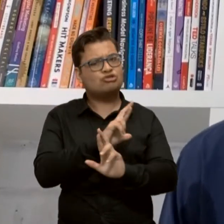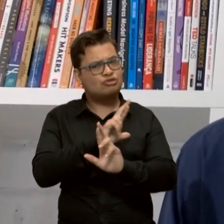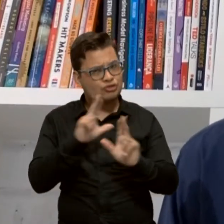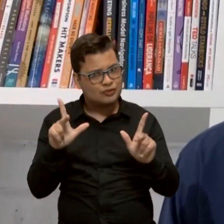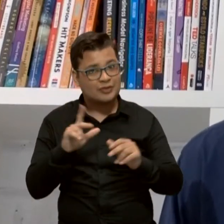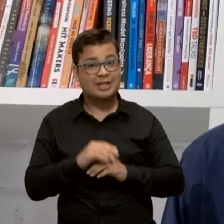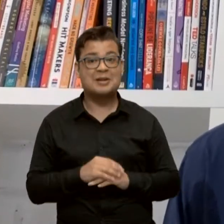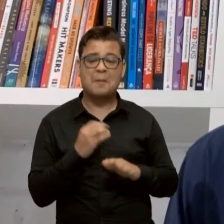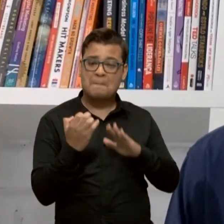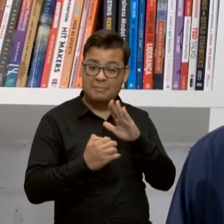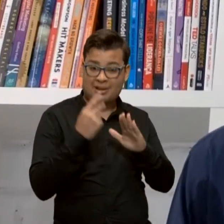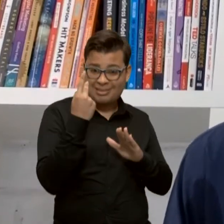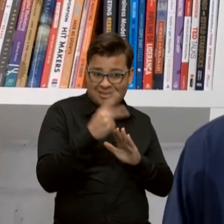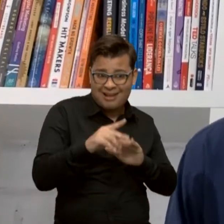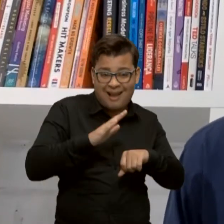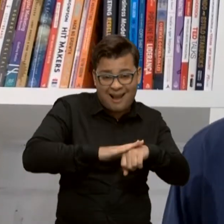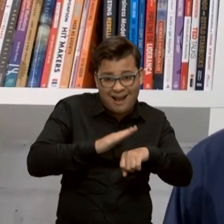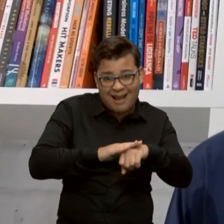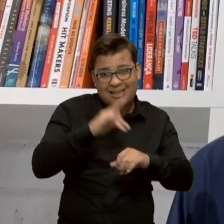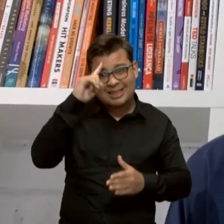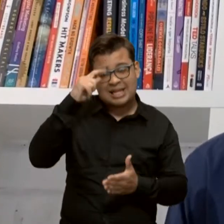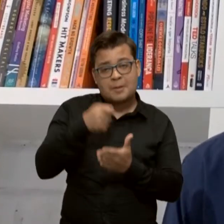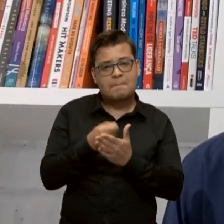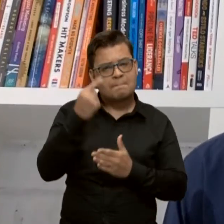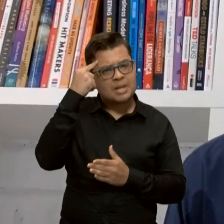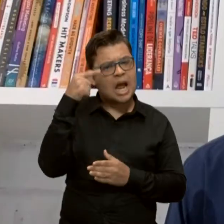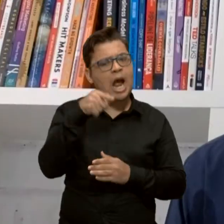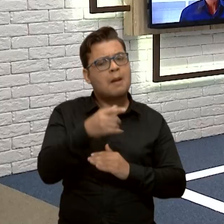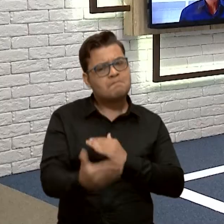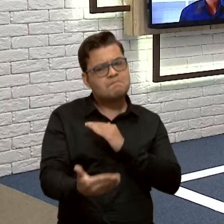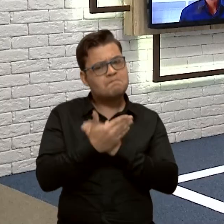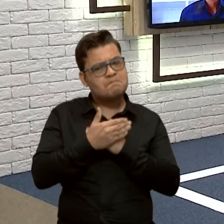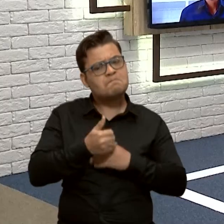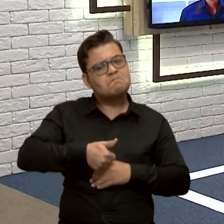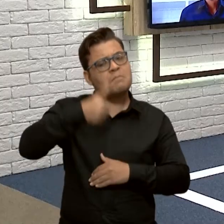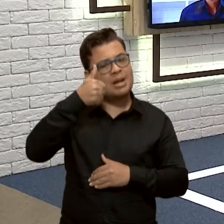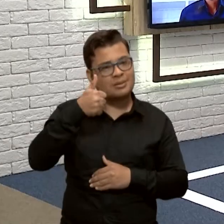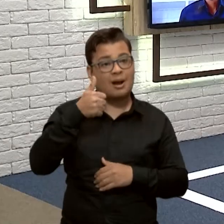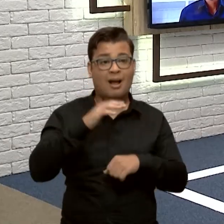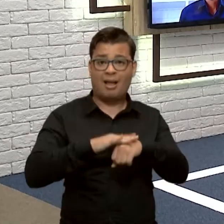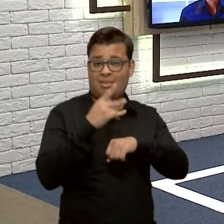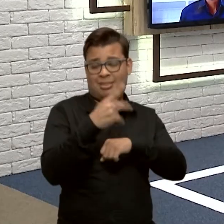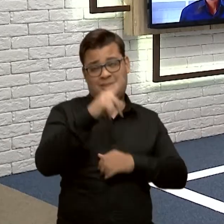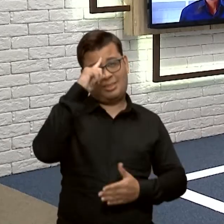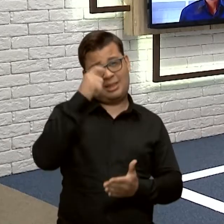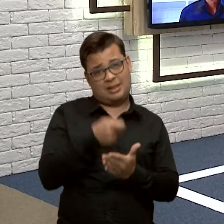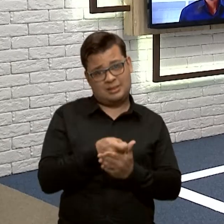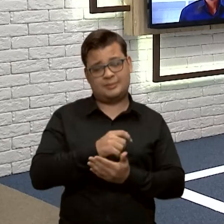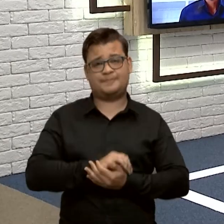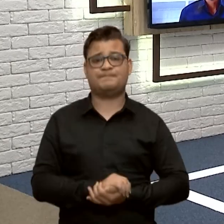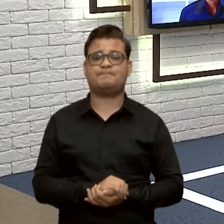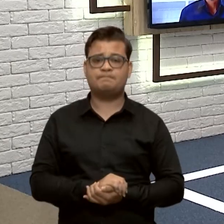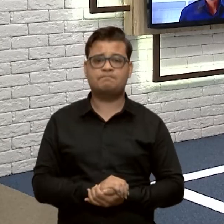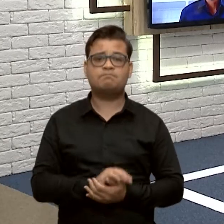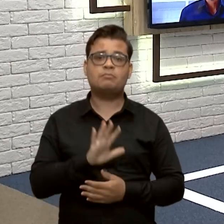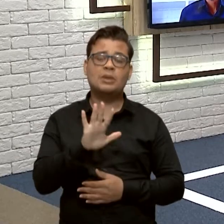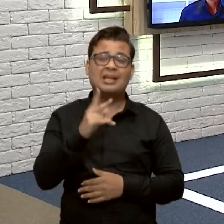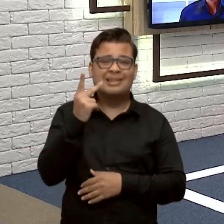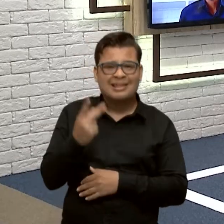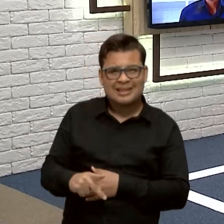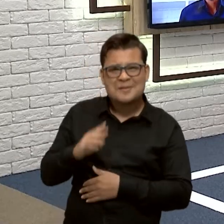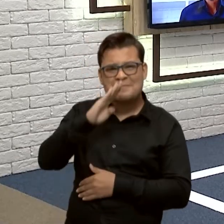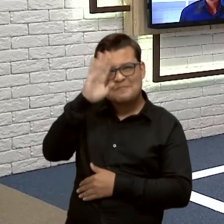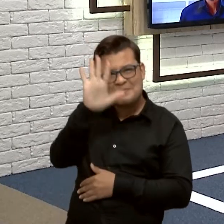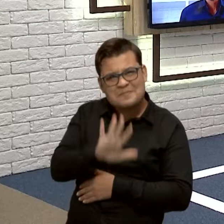acordo com o que ela acha que é melhor para ela. Professor Marcos, para o público brasileiro, eu não sei se já tem